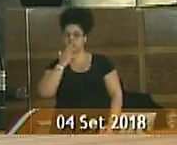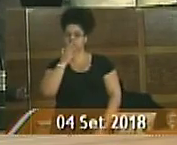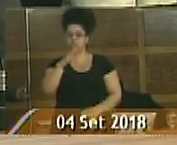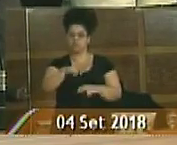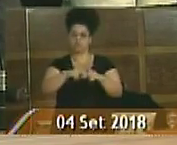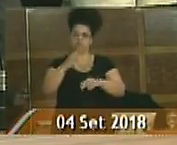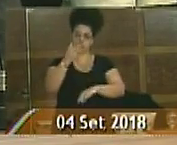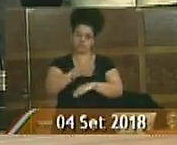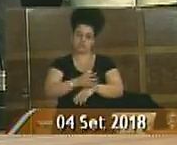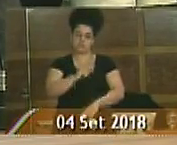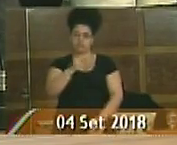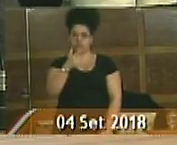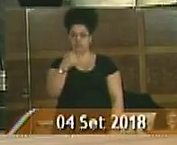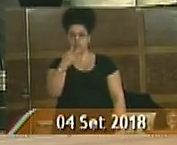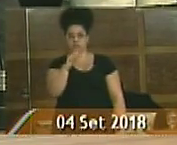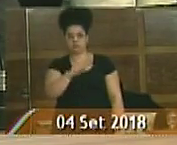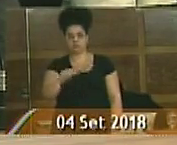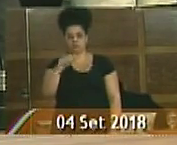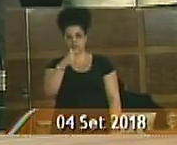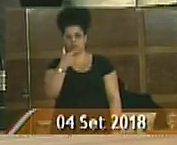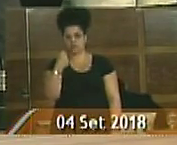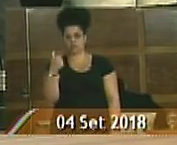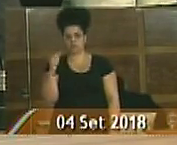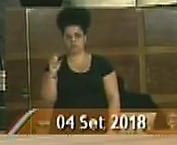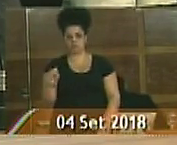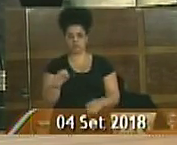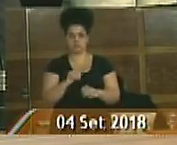dia 23 de agosto de 2018. Indicação